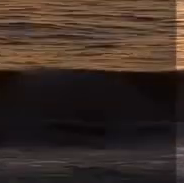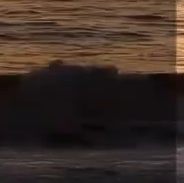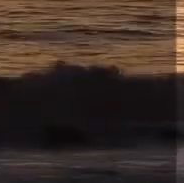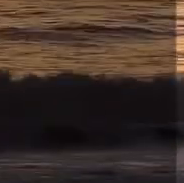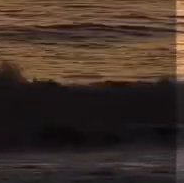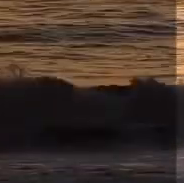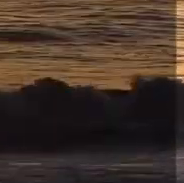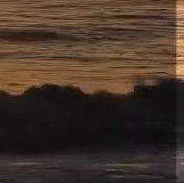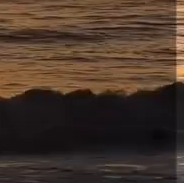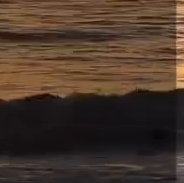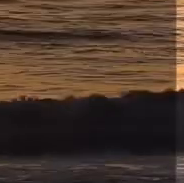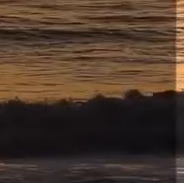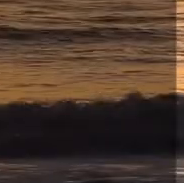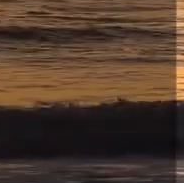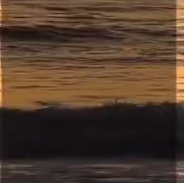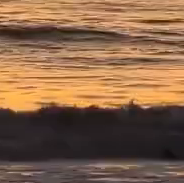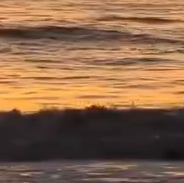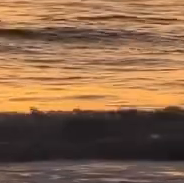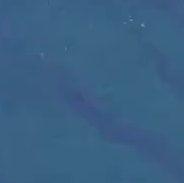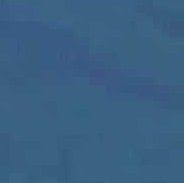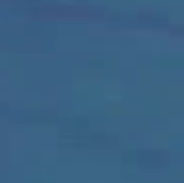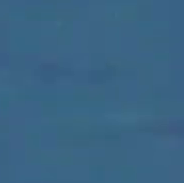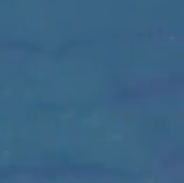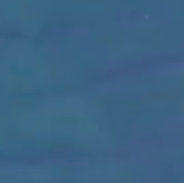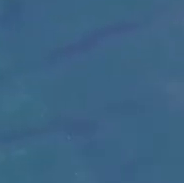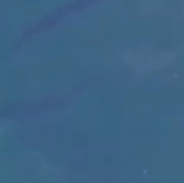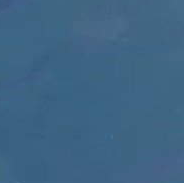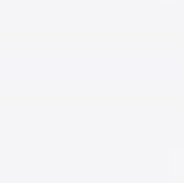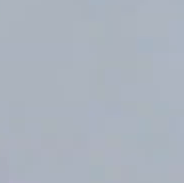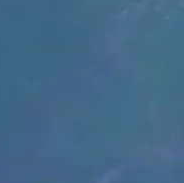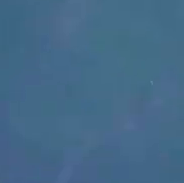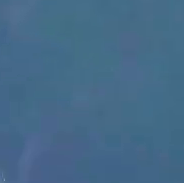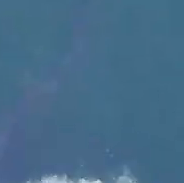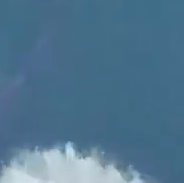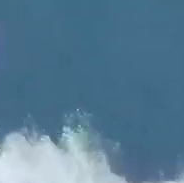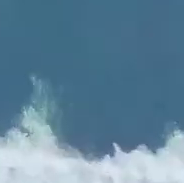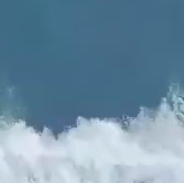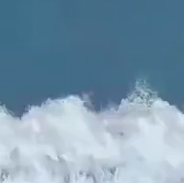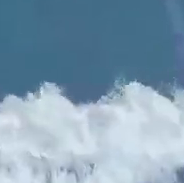E aí E aí